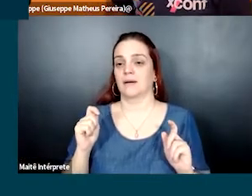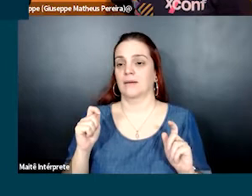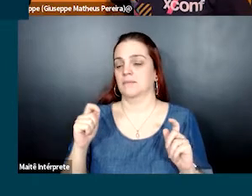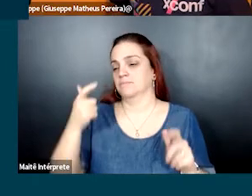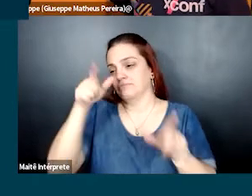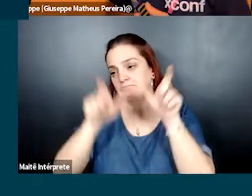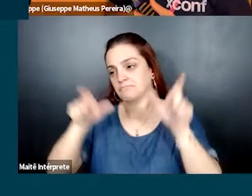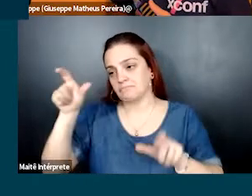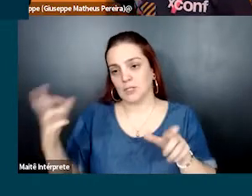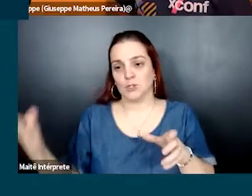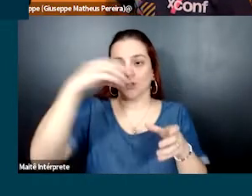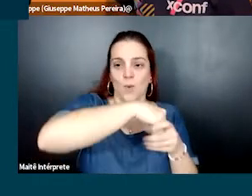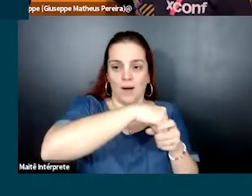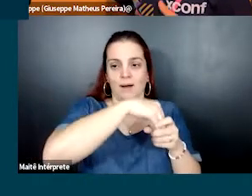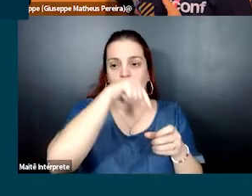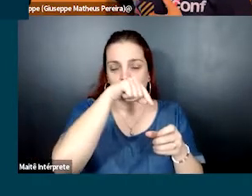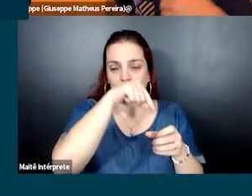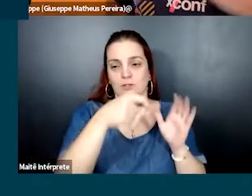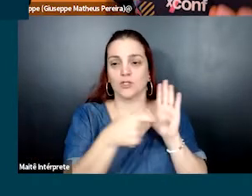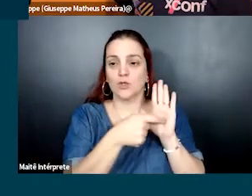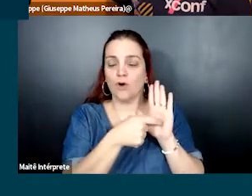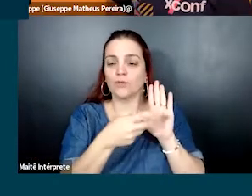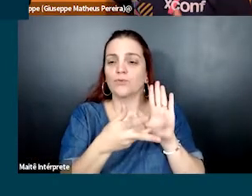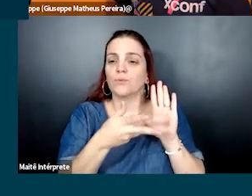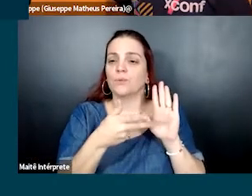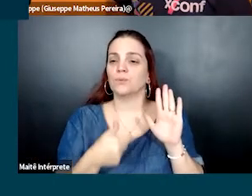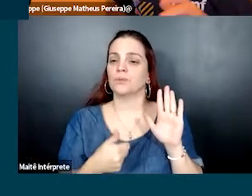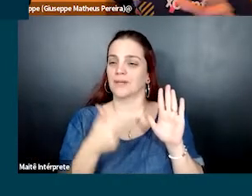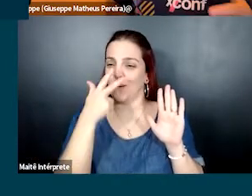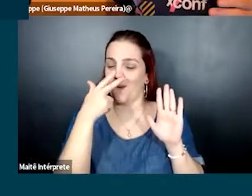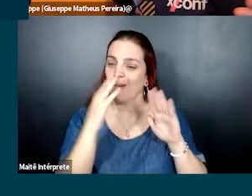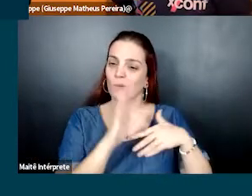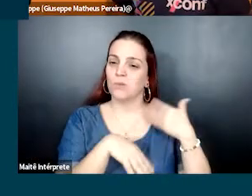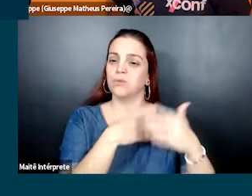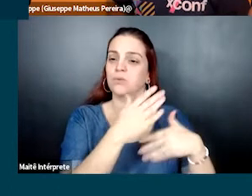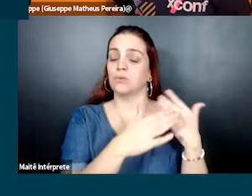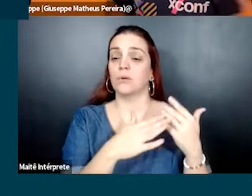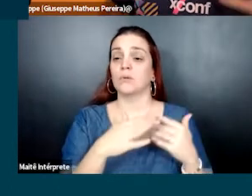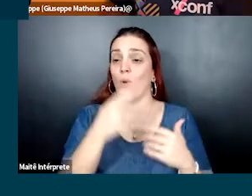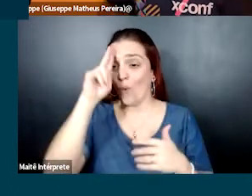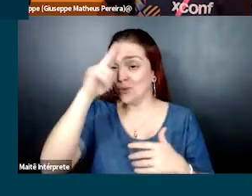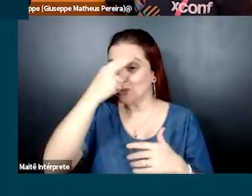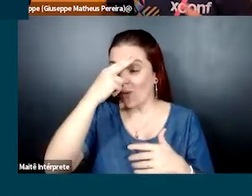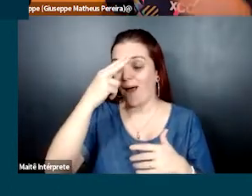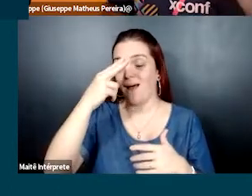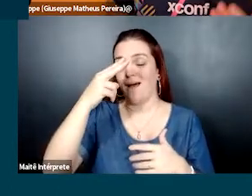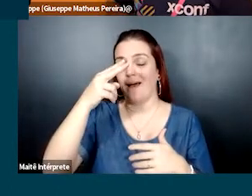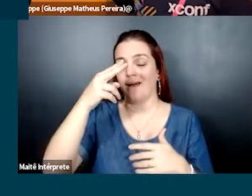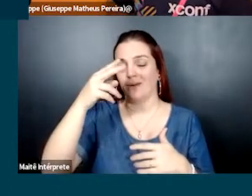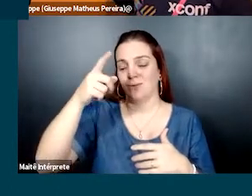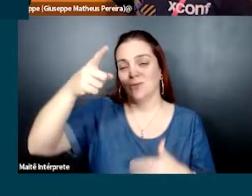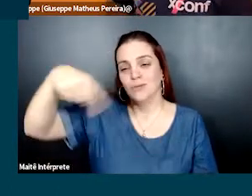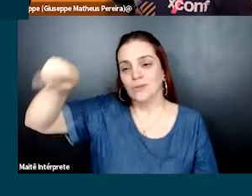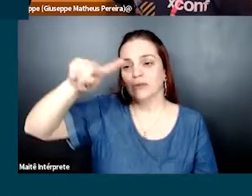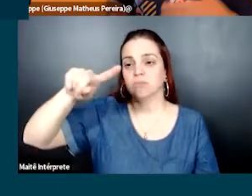pessoas nesse sistema, nesse software, é algo mais fluido e é comum os usuários finais, as usuárias